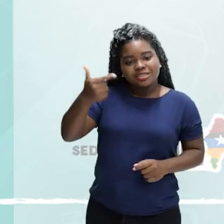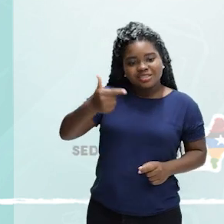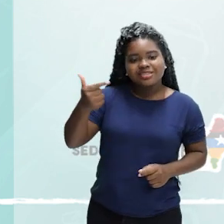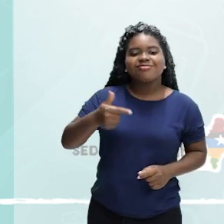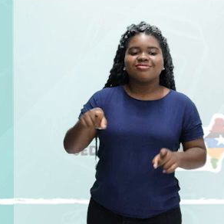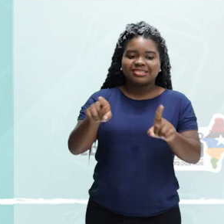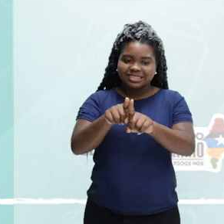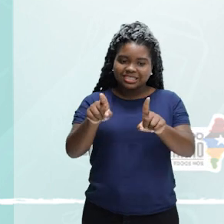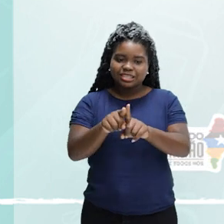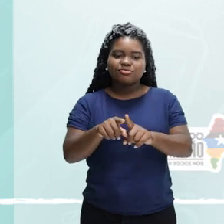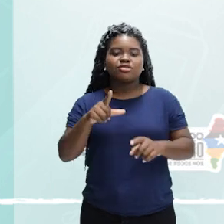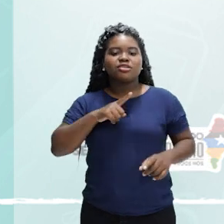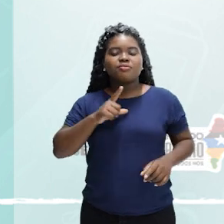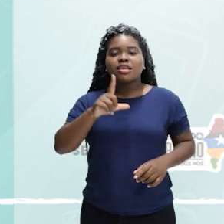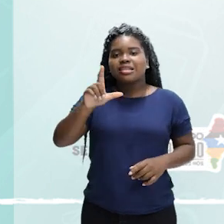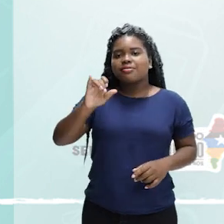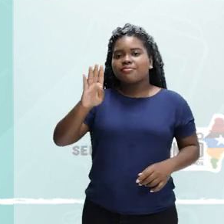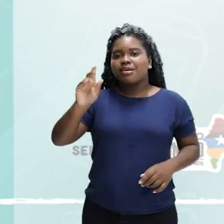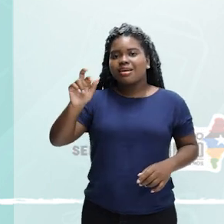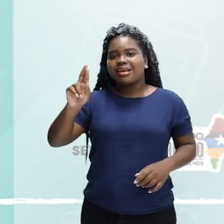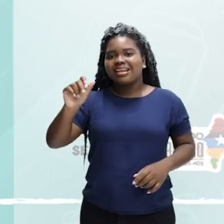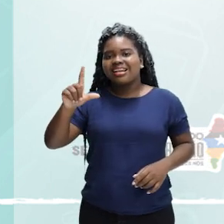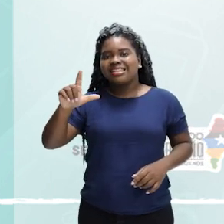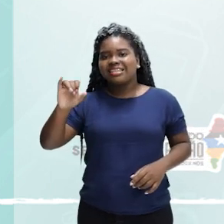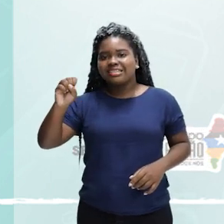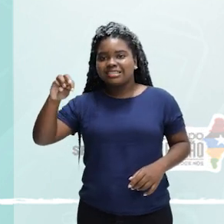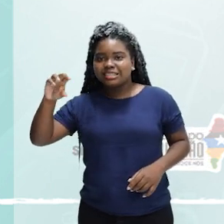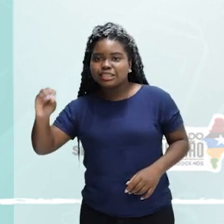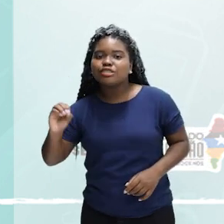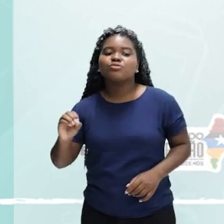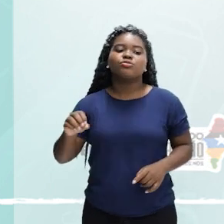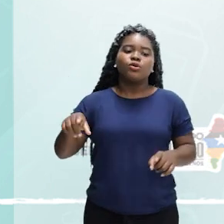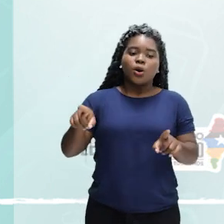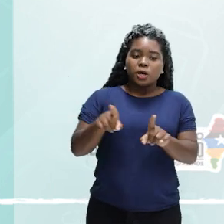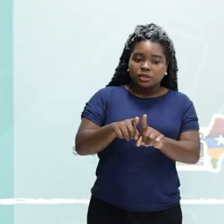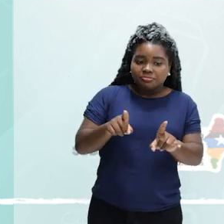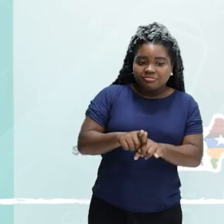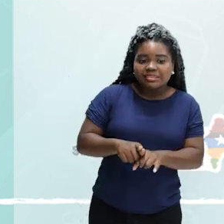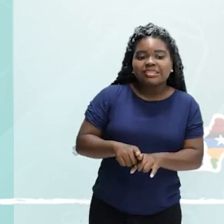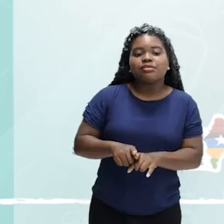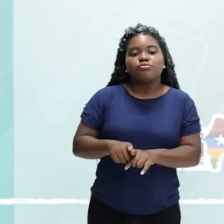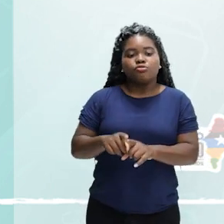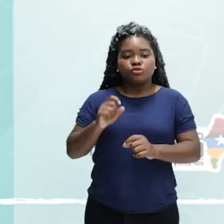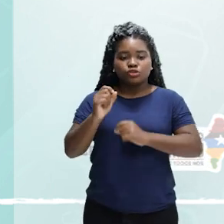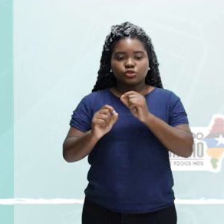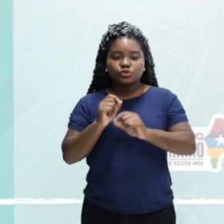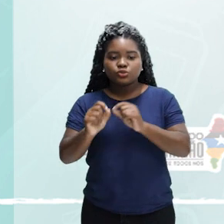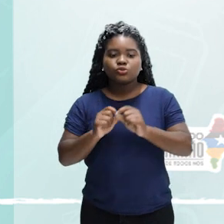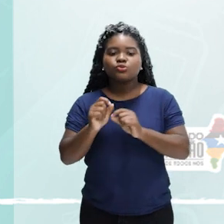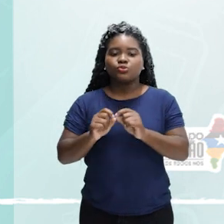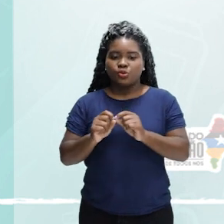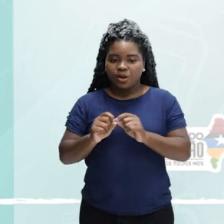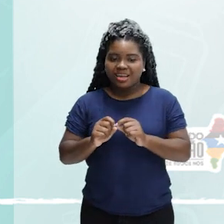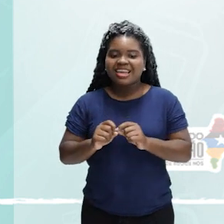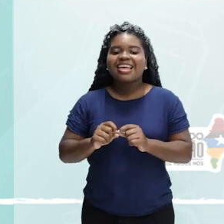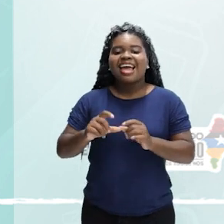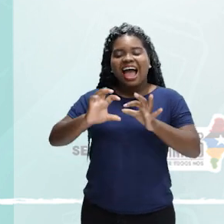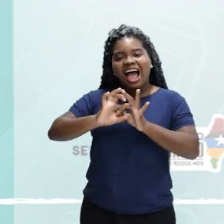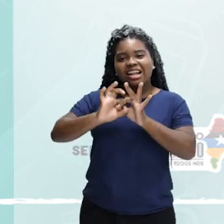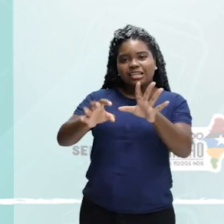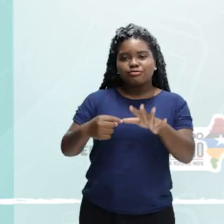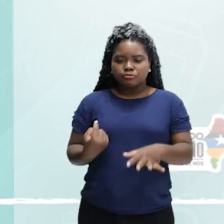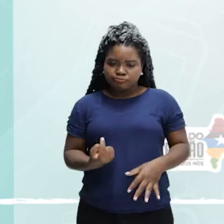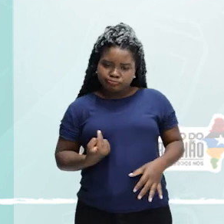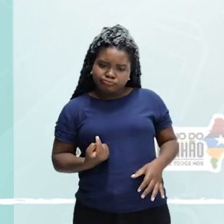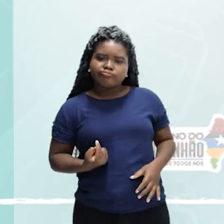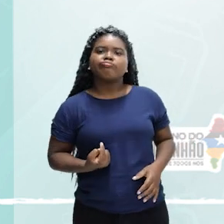o liberalismo e a democracia representativa. Depois do Alexis, John Stuart Mill, a liberdade individual e o